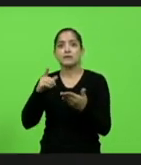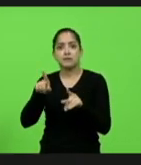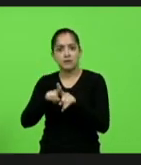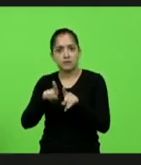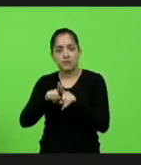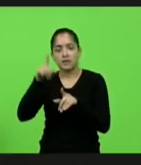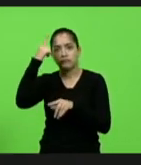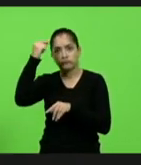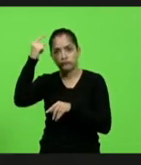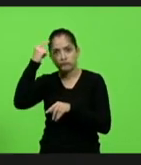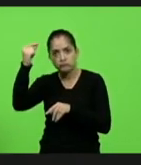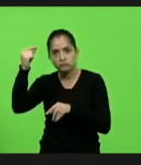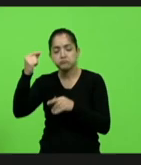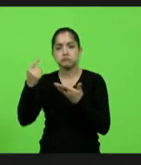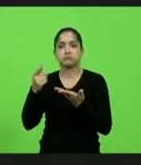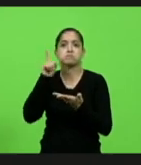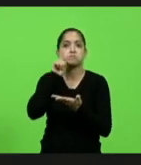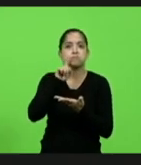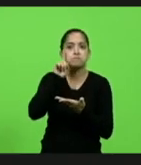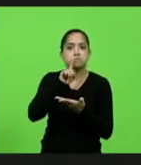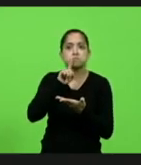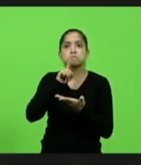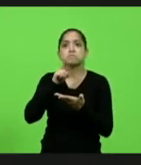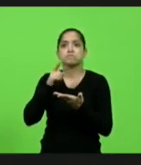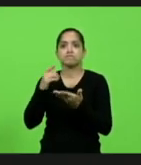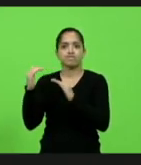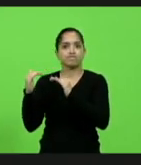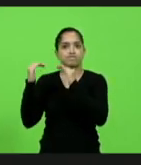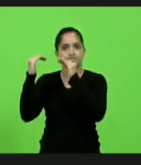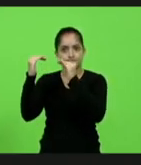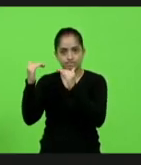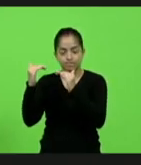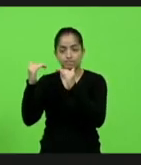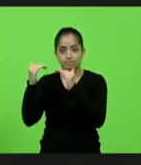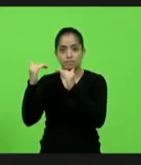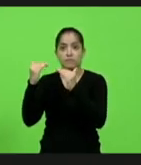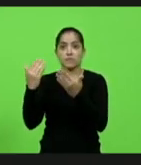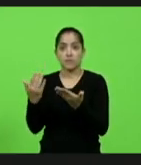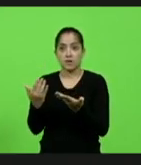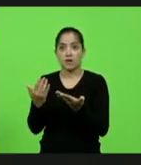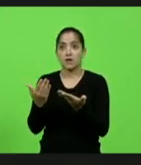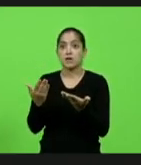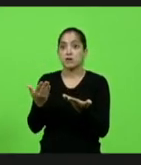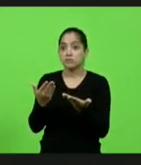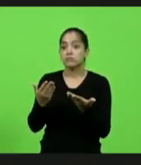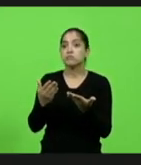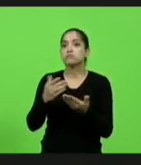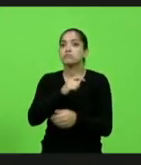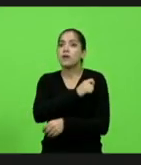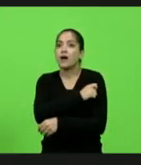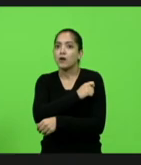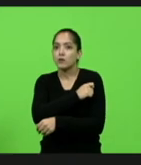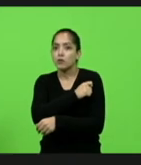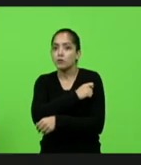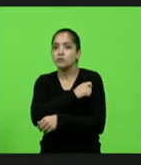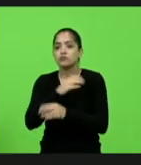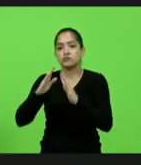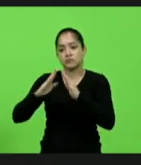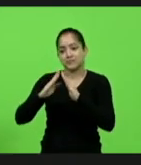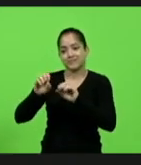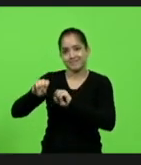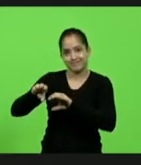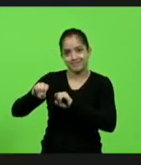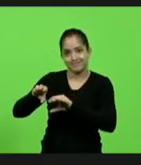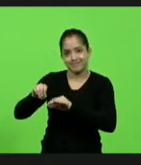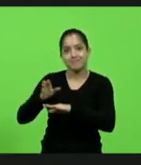como Harvard, Yale, Stanford, o MIT, que admitem alunos homeschoolers. Né? Isso não somos nós que dizemos,